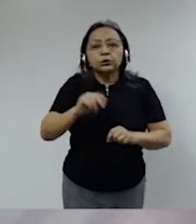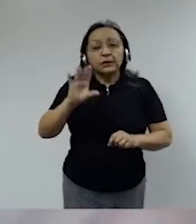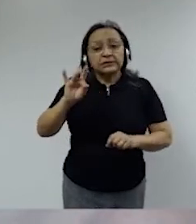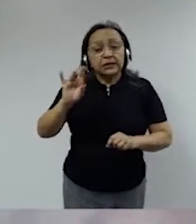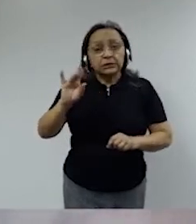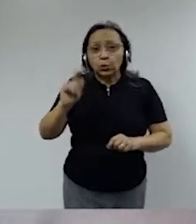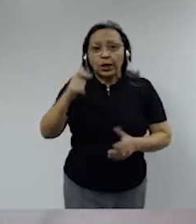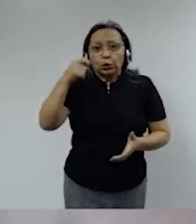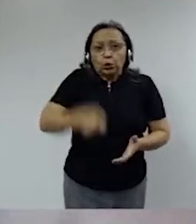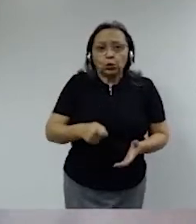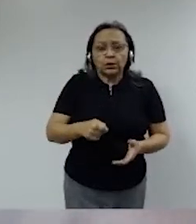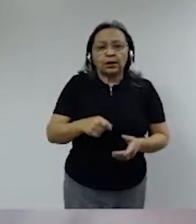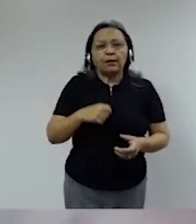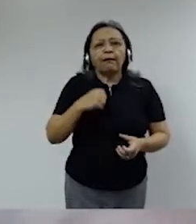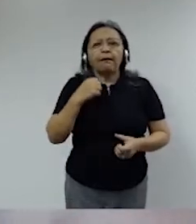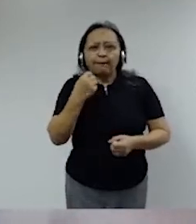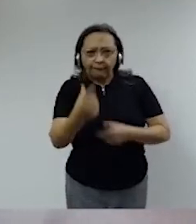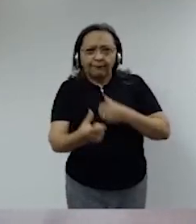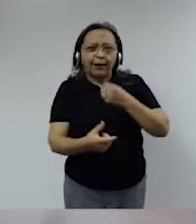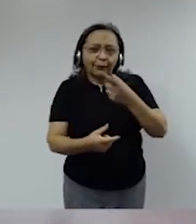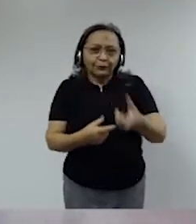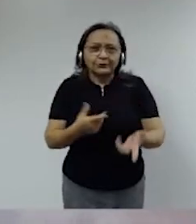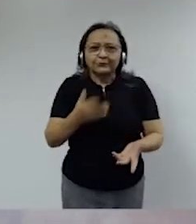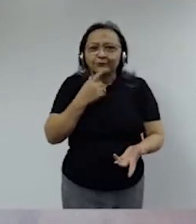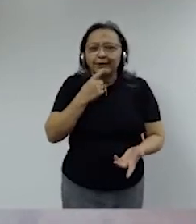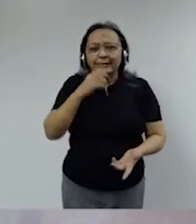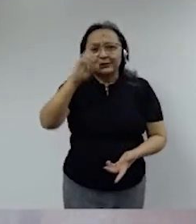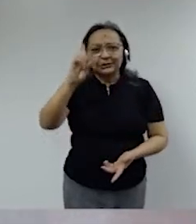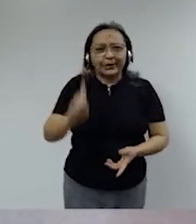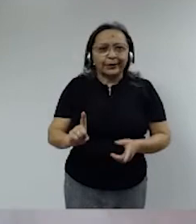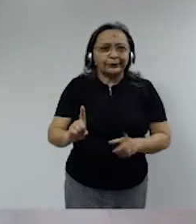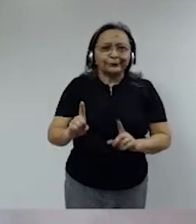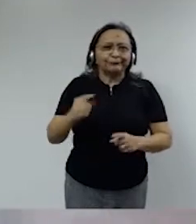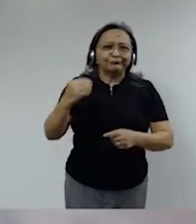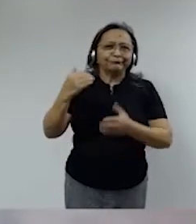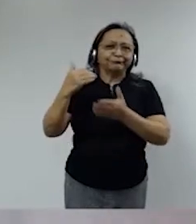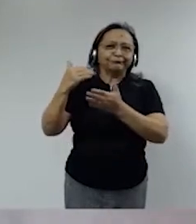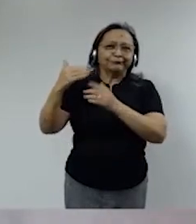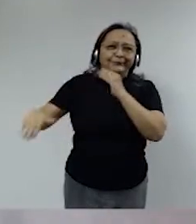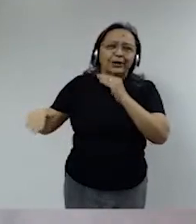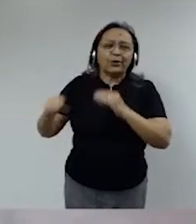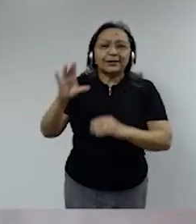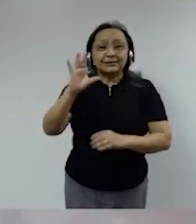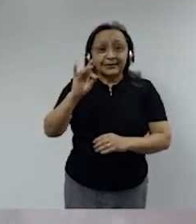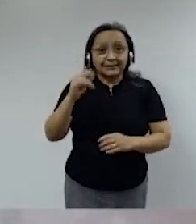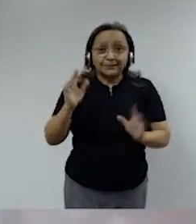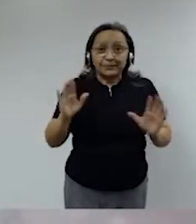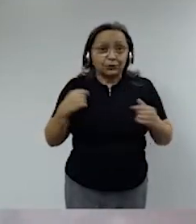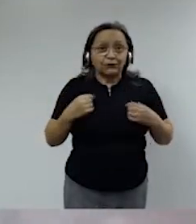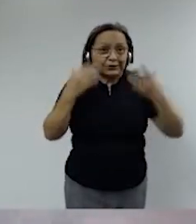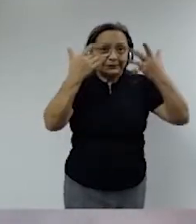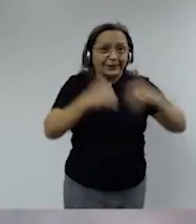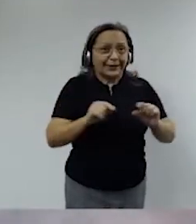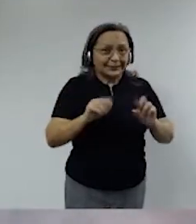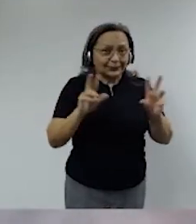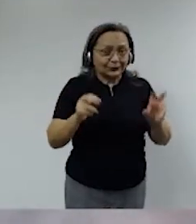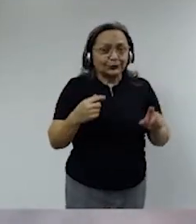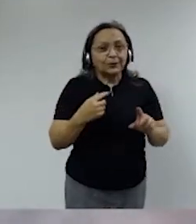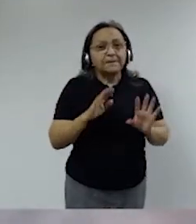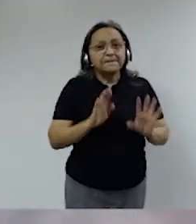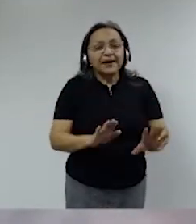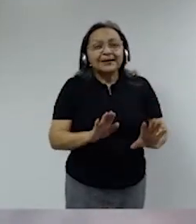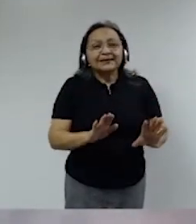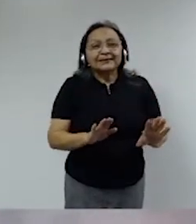né? Evidentemente, alguns até dizem que o direito não é uma ciência, enfim, essa discussão não vou entrar aqui, evidentemente, né?